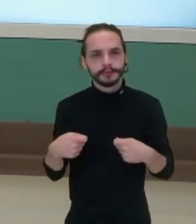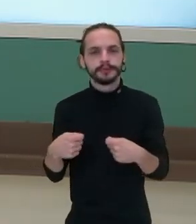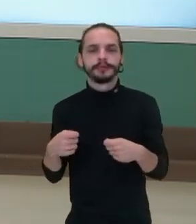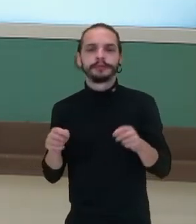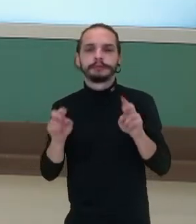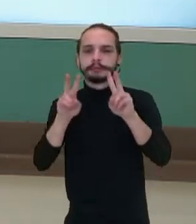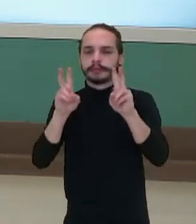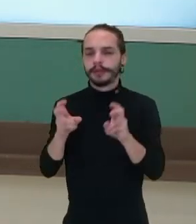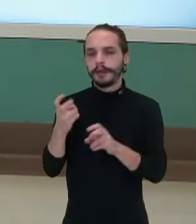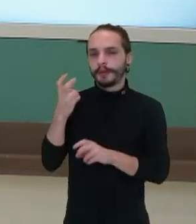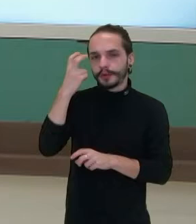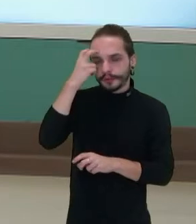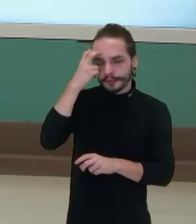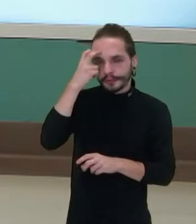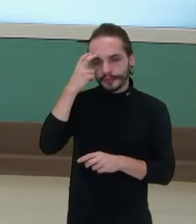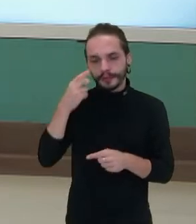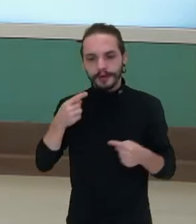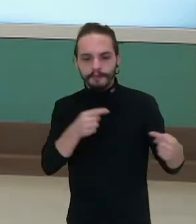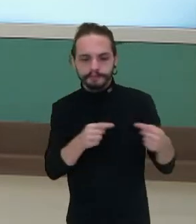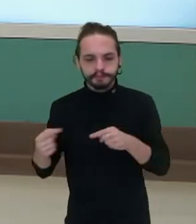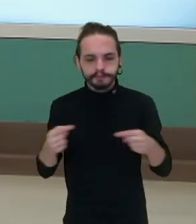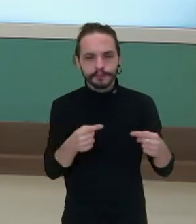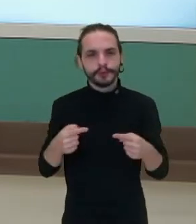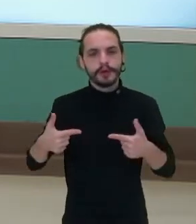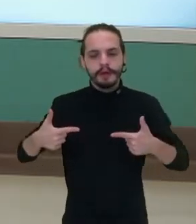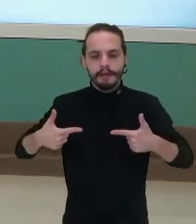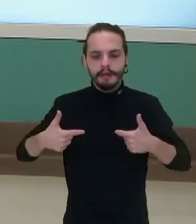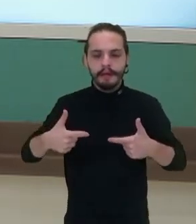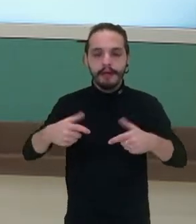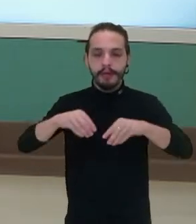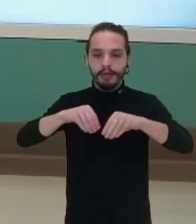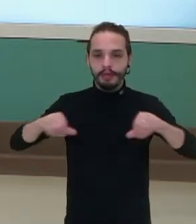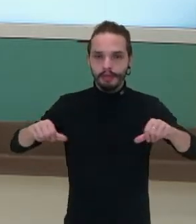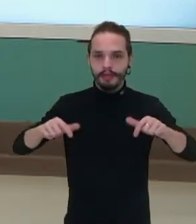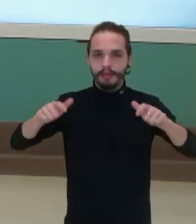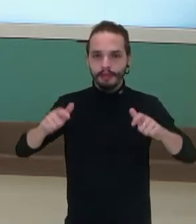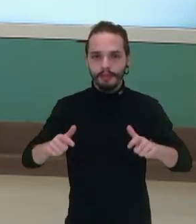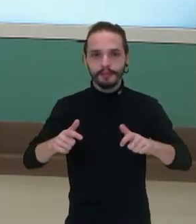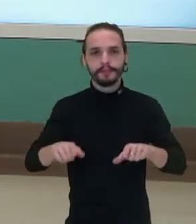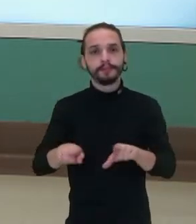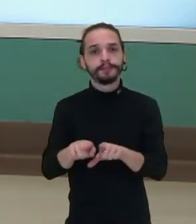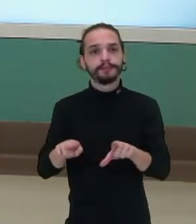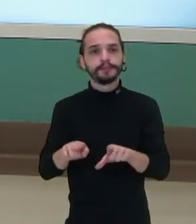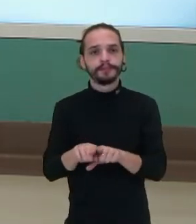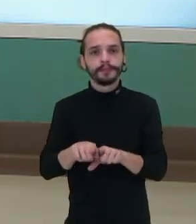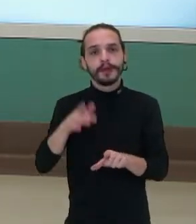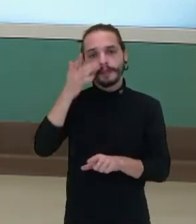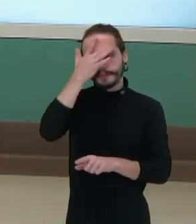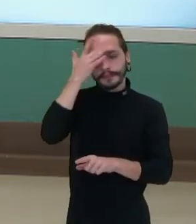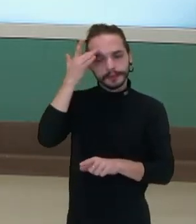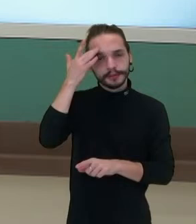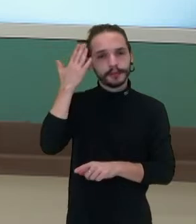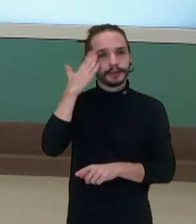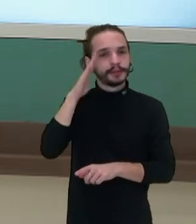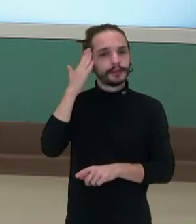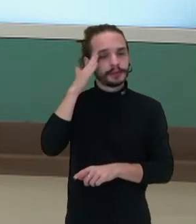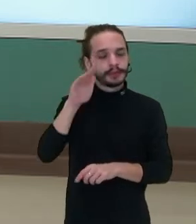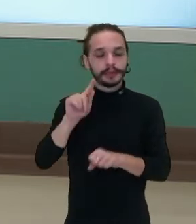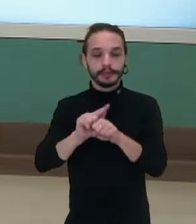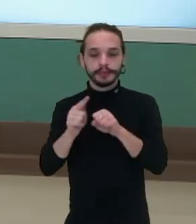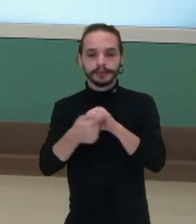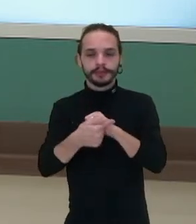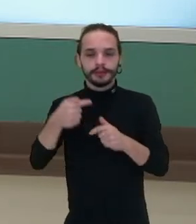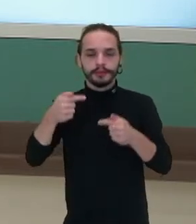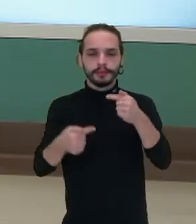e também por disputas territoriais. É muito comum as pessoas entenderem geopolítica como uma síntese de todos os acontecimentos